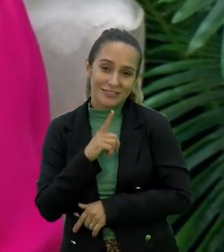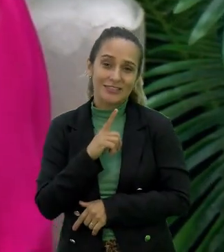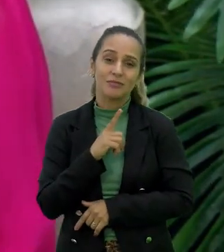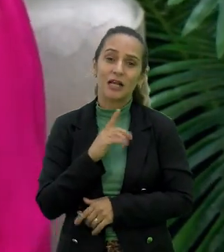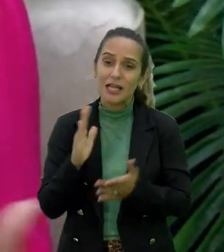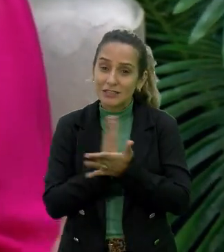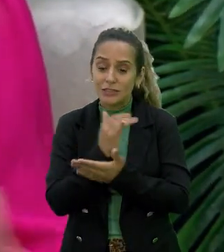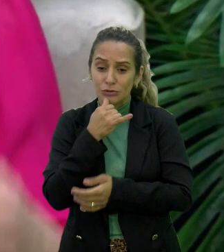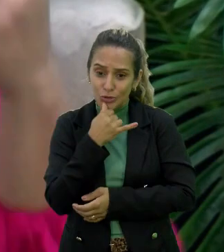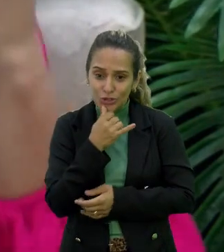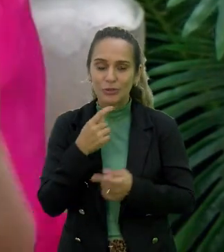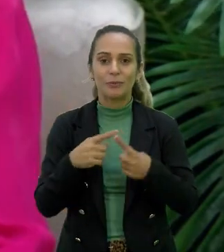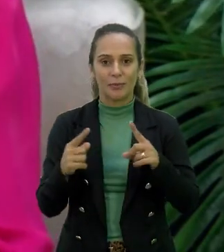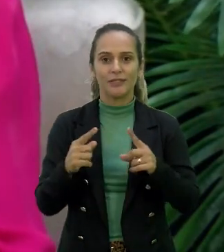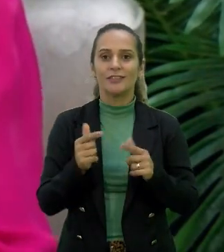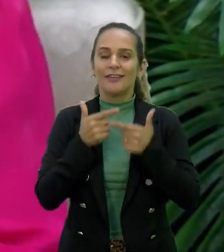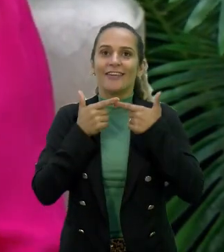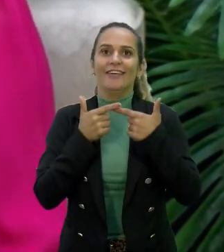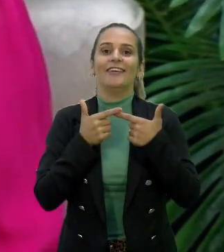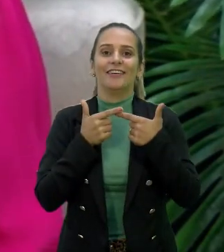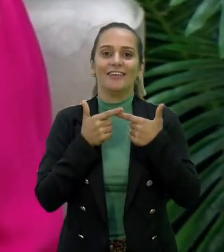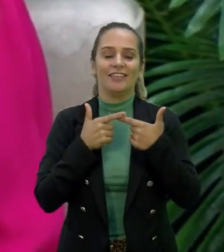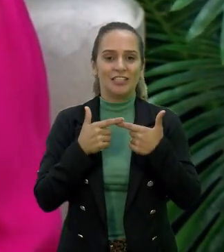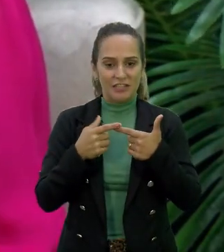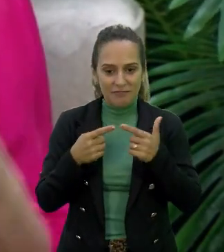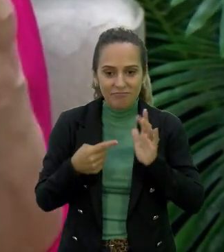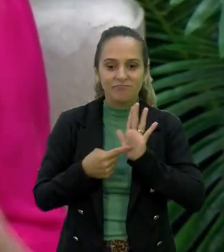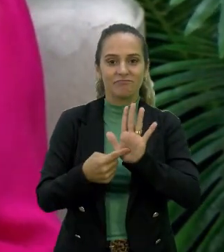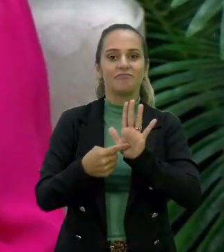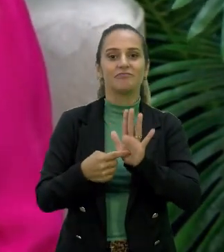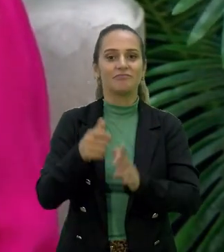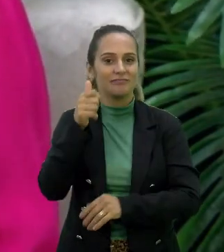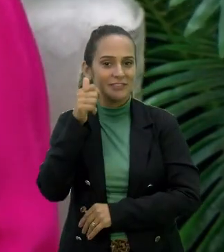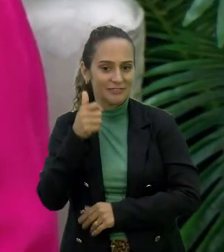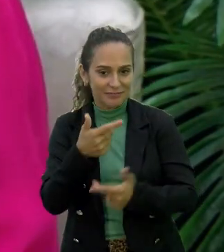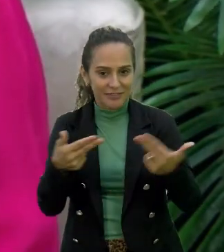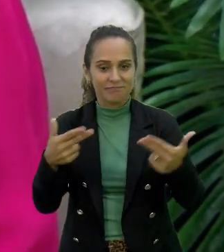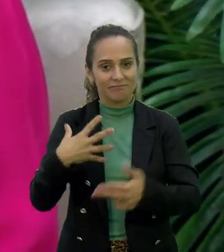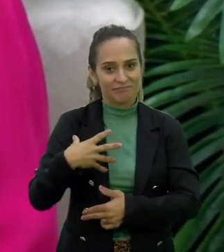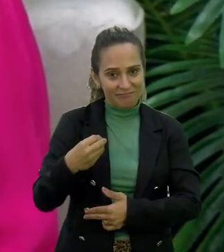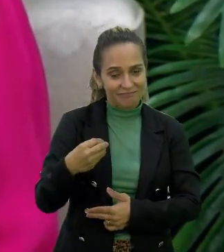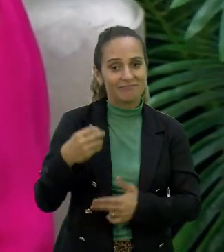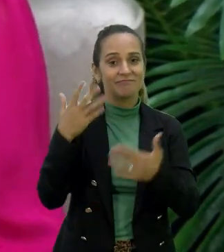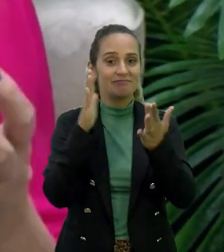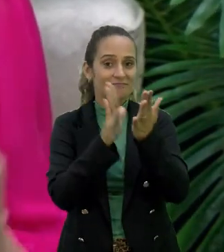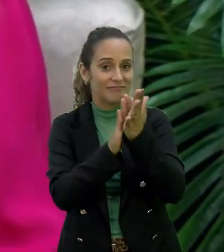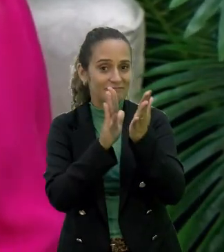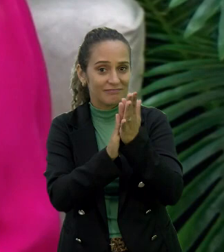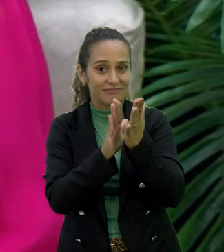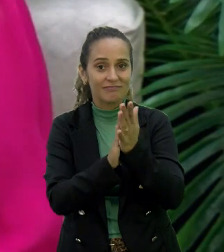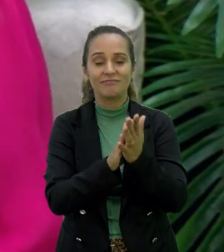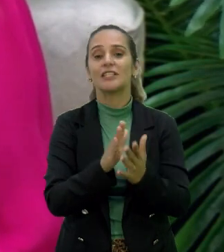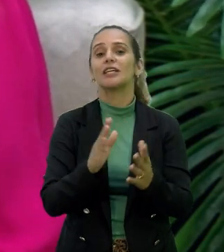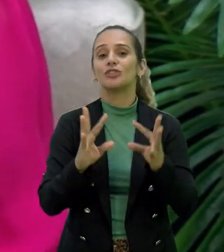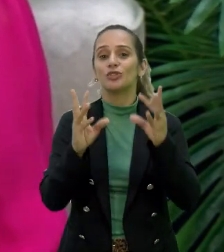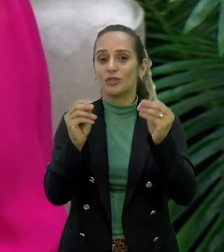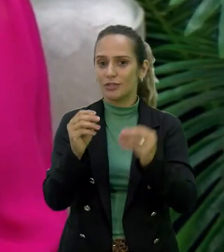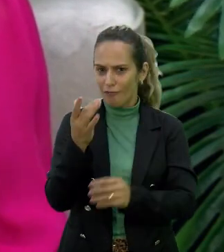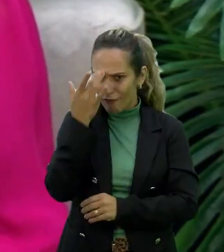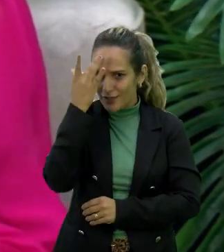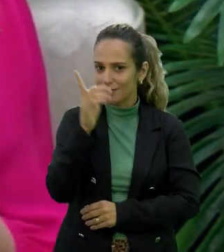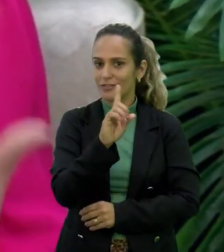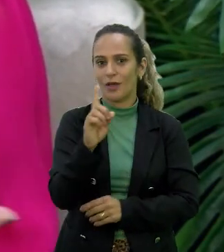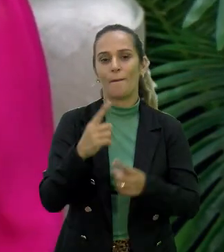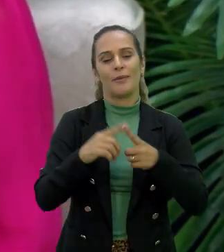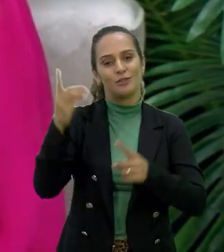muito triste mas a gente tenta não passar isso para os filhos então assim parabenizar ser mulher não é fácil mas